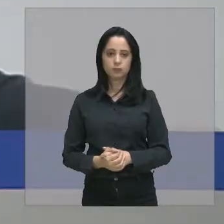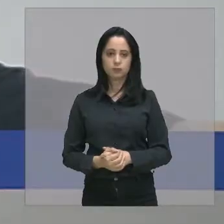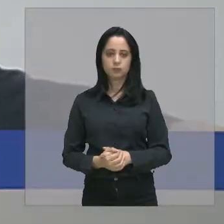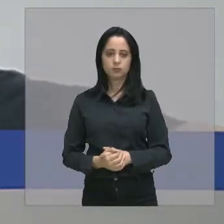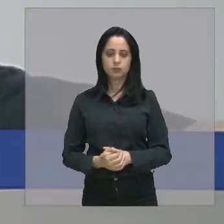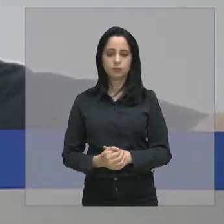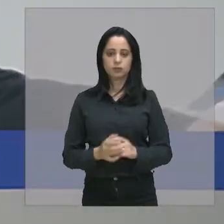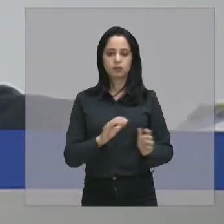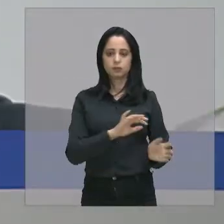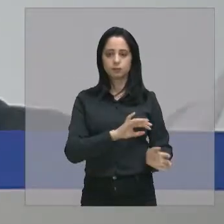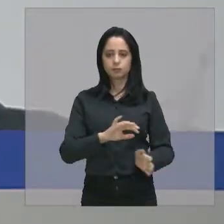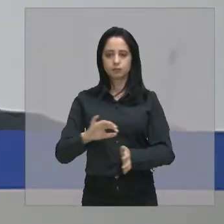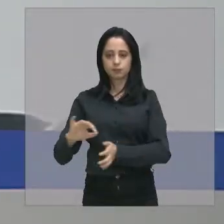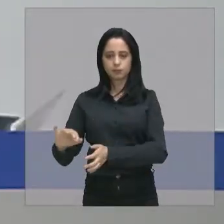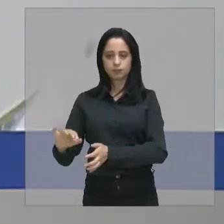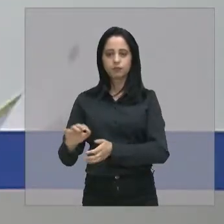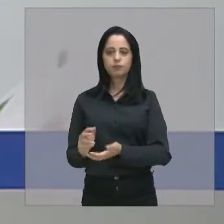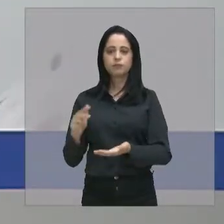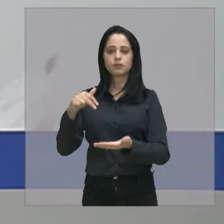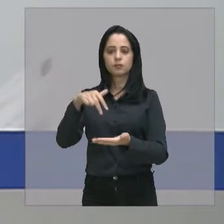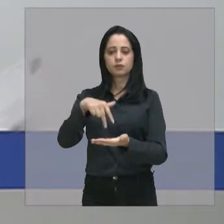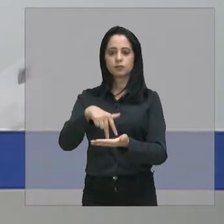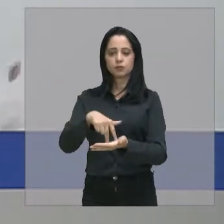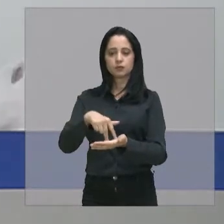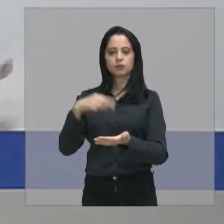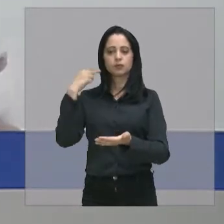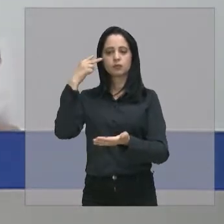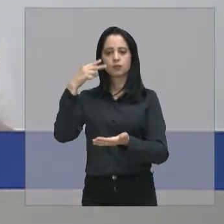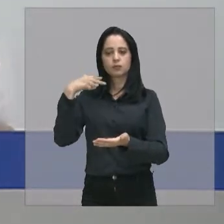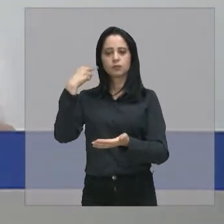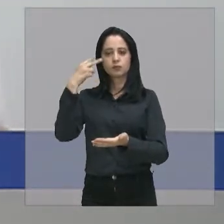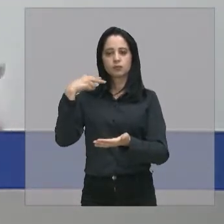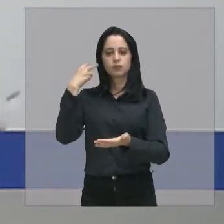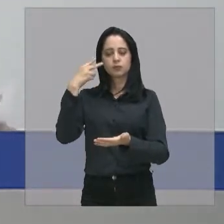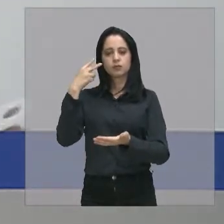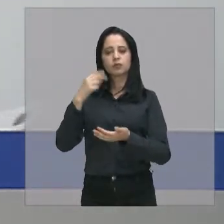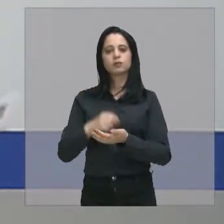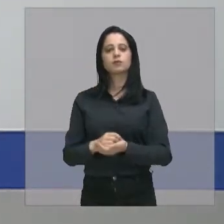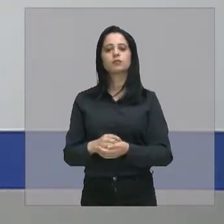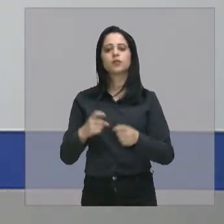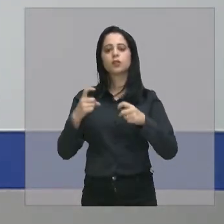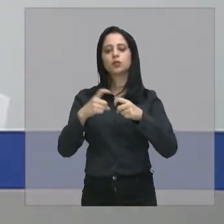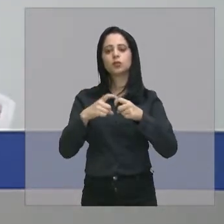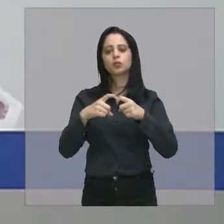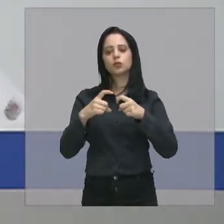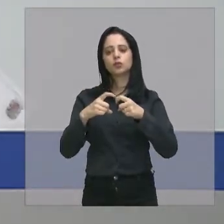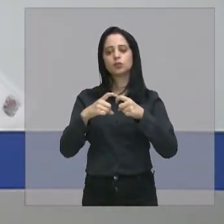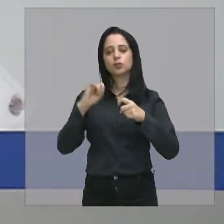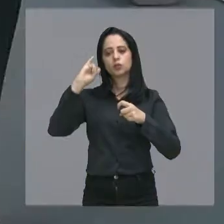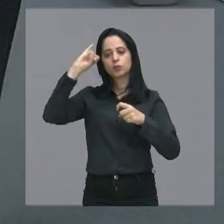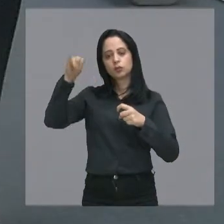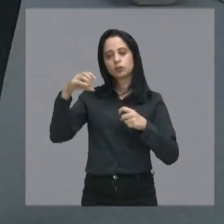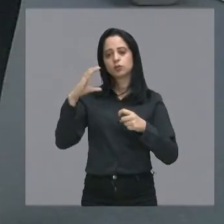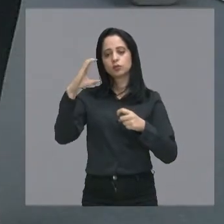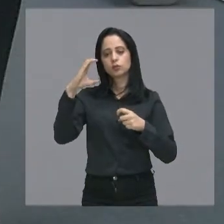Próximo orador escrito, então, é o vereador José Cláudio, com um tempo de